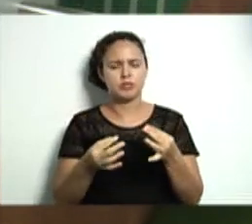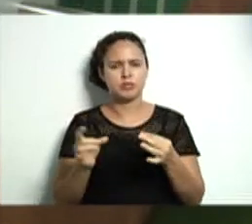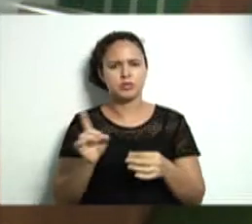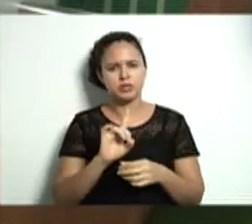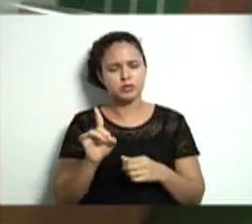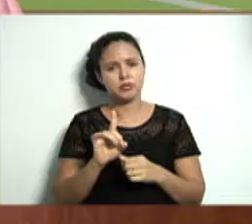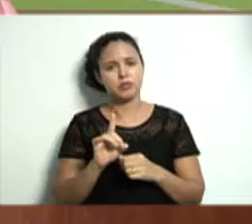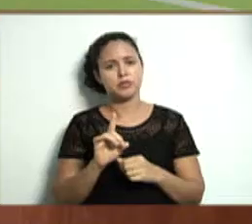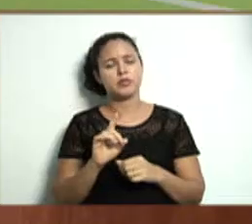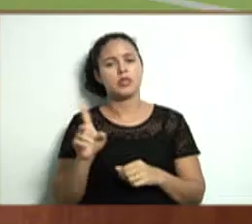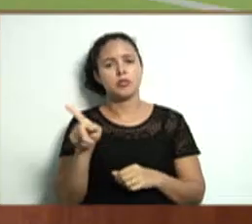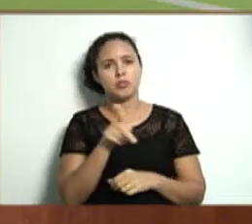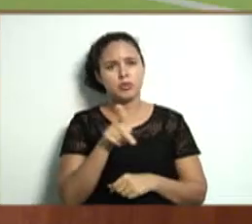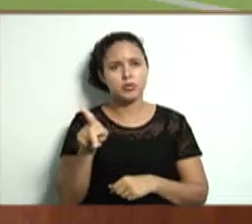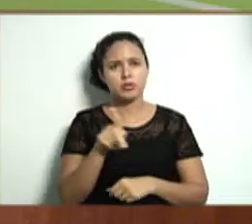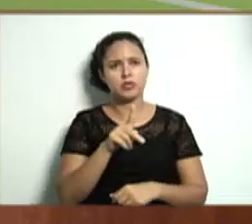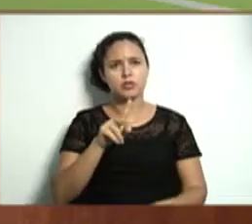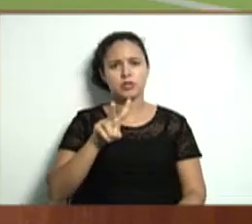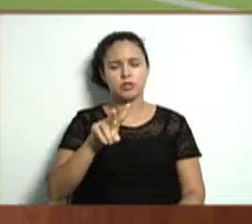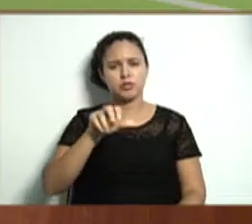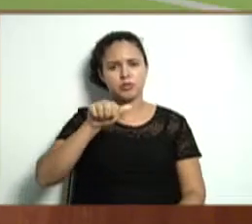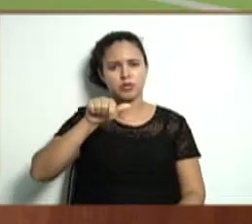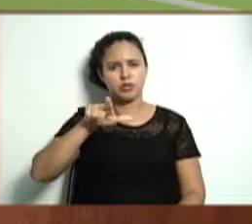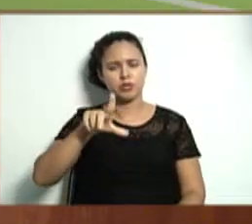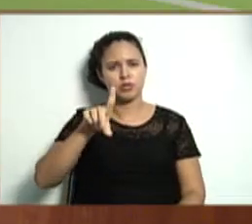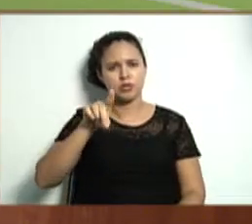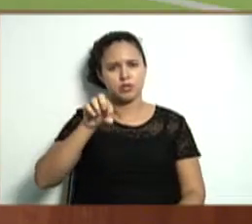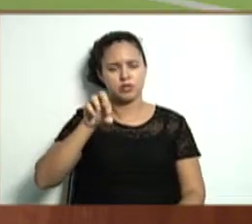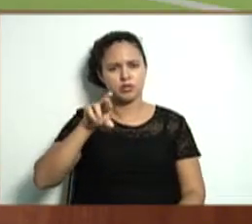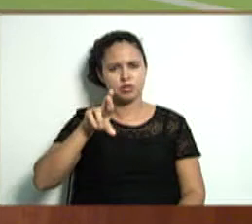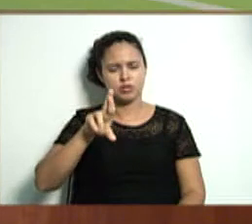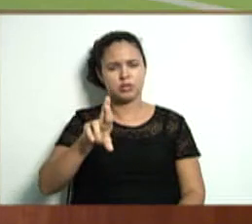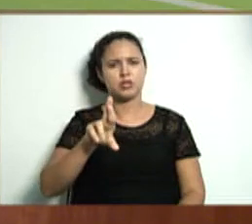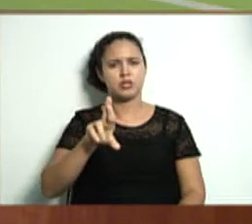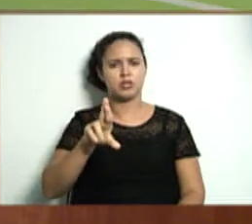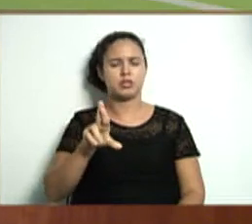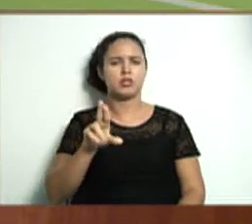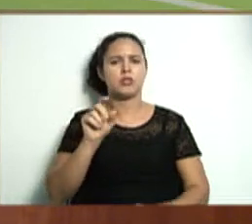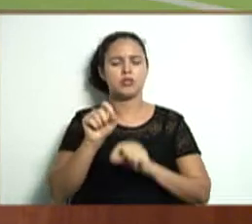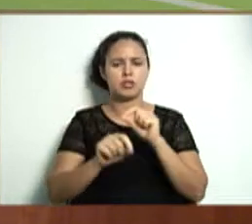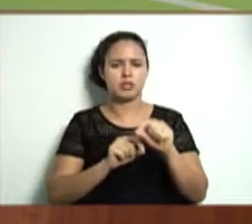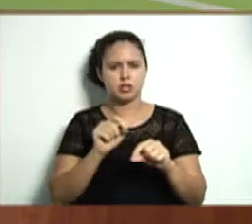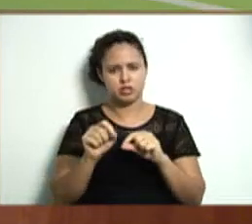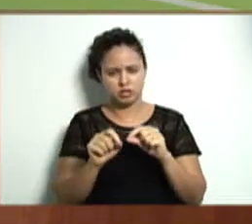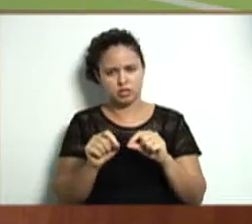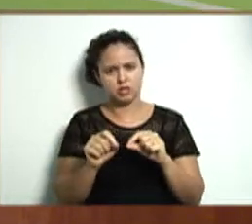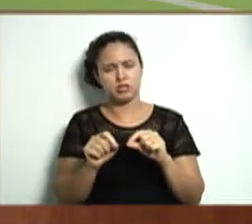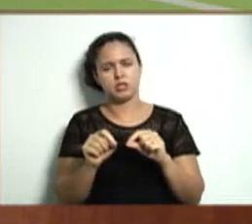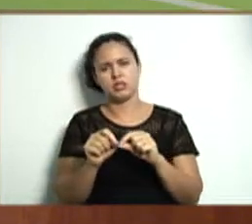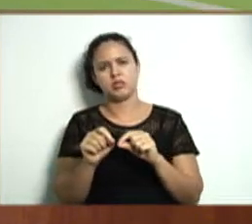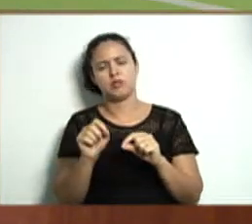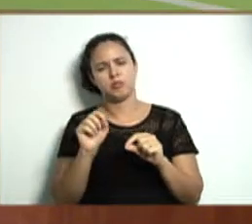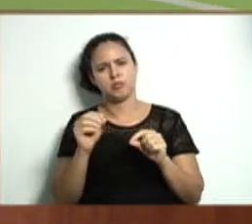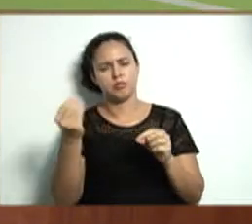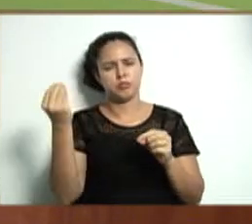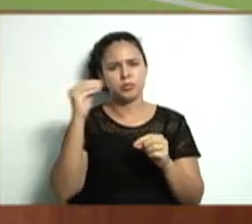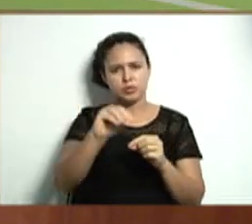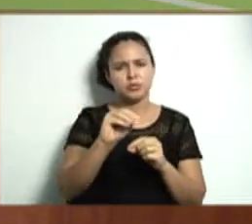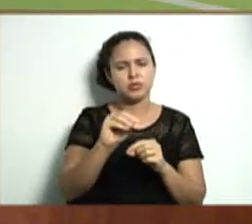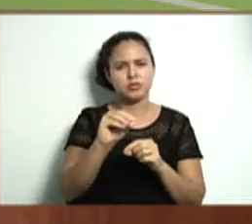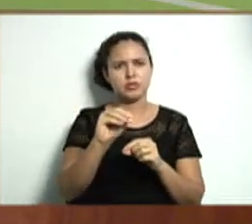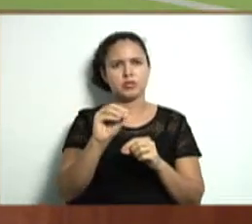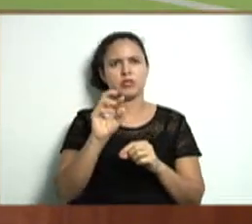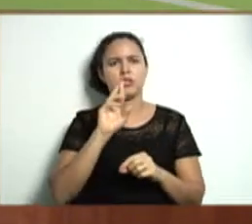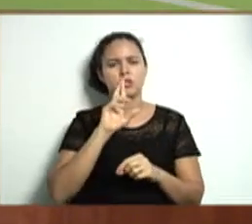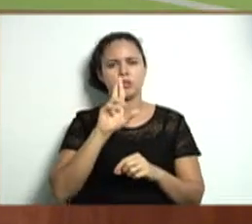não, mas o professor Valdir, ele está pedindo aí para fazer justiça aos seus estudantes, porque ele postou que a